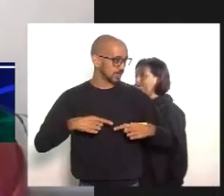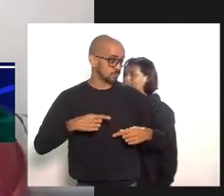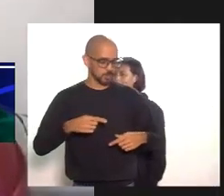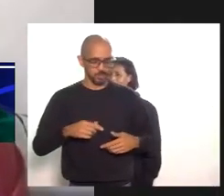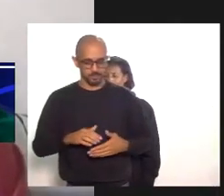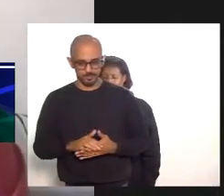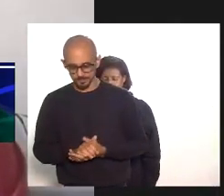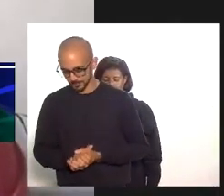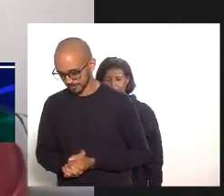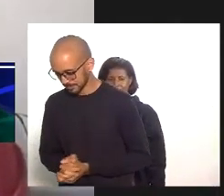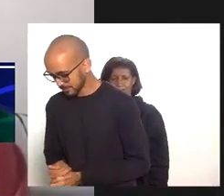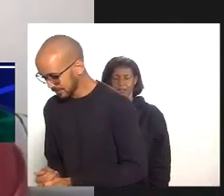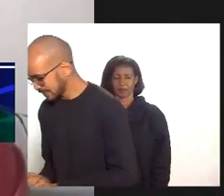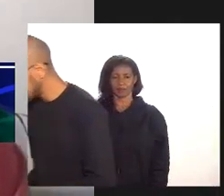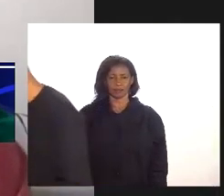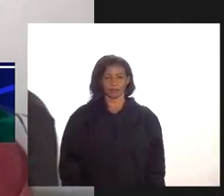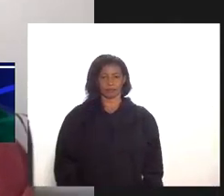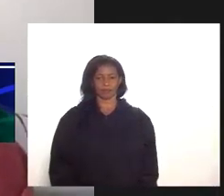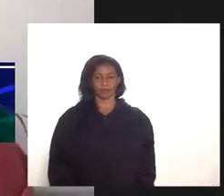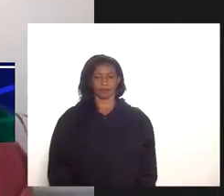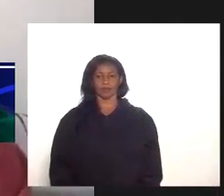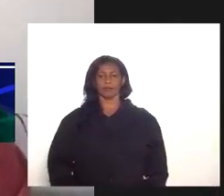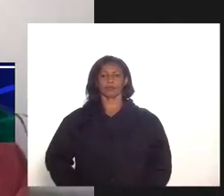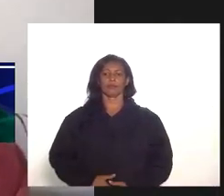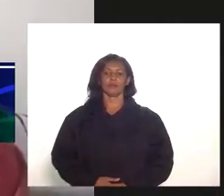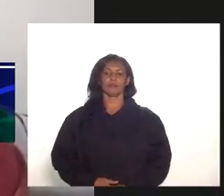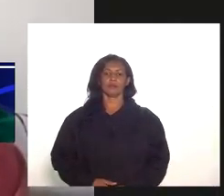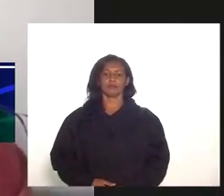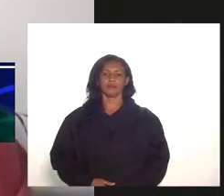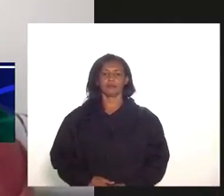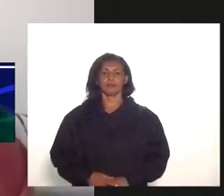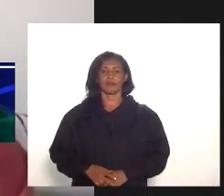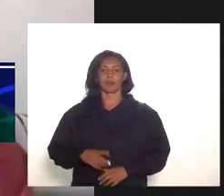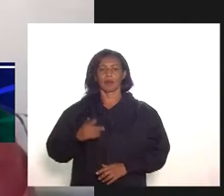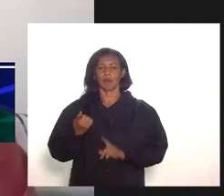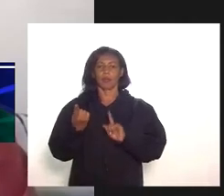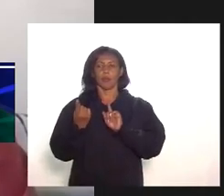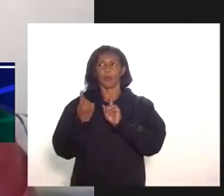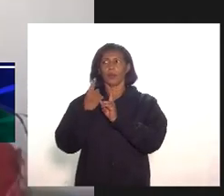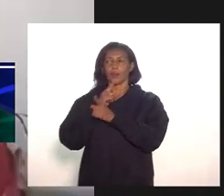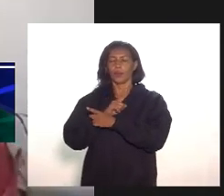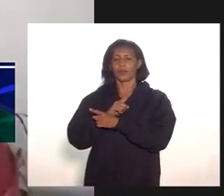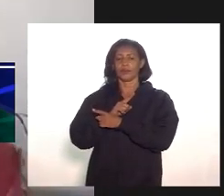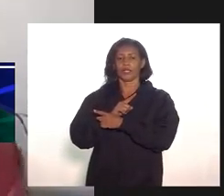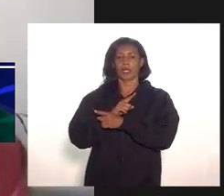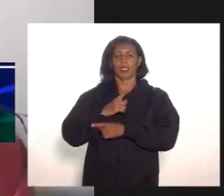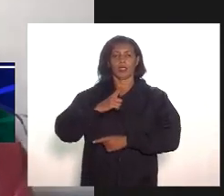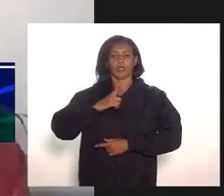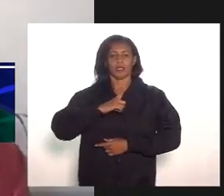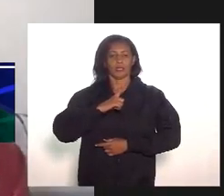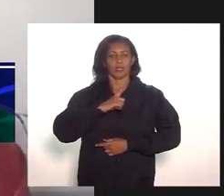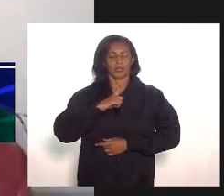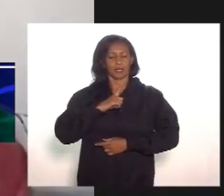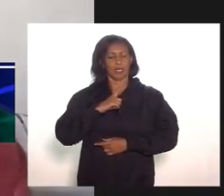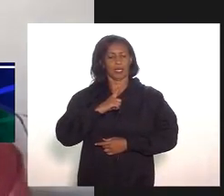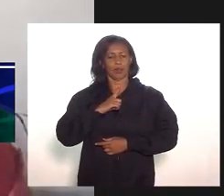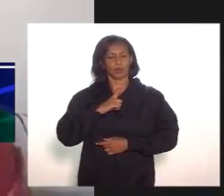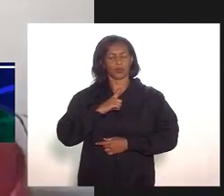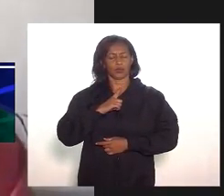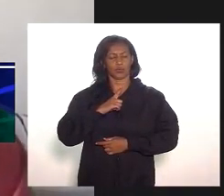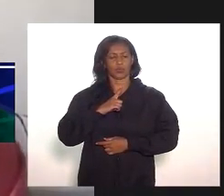mínimo preventiva com relação à Covid-19. Pelo contrário, Nós temos autoridades públicas,